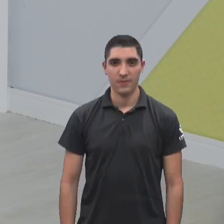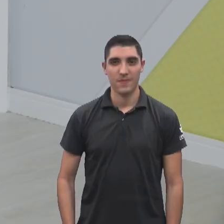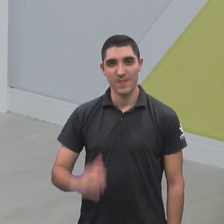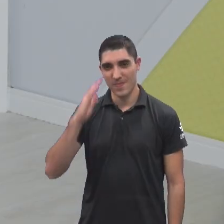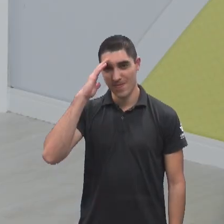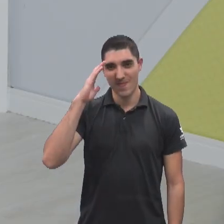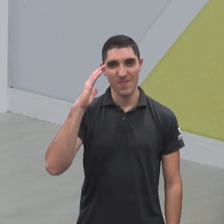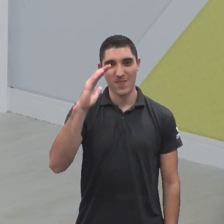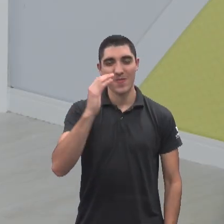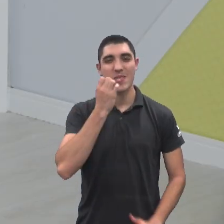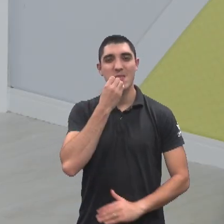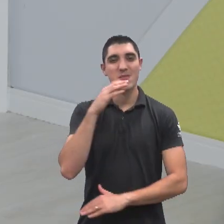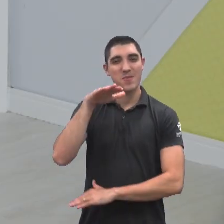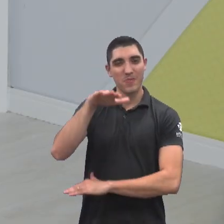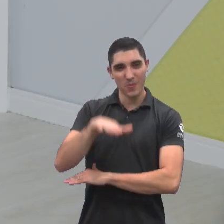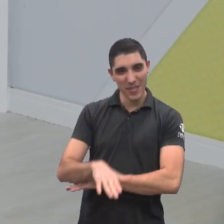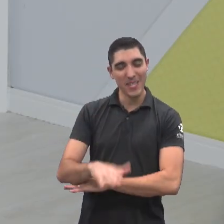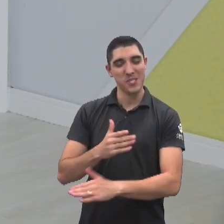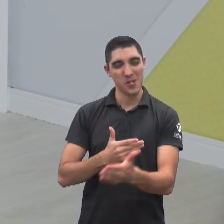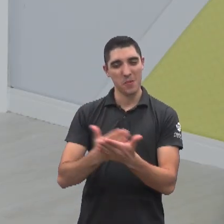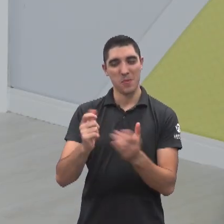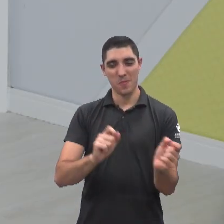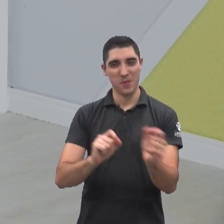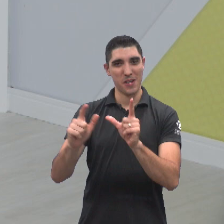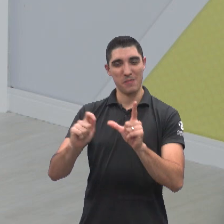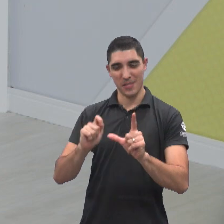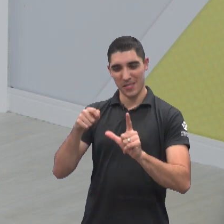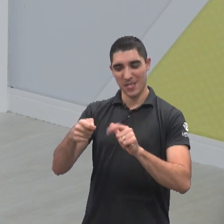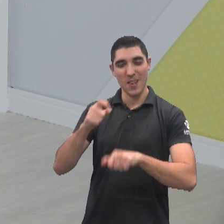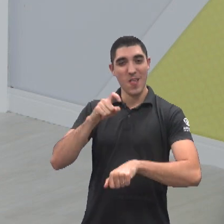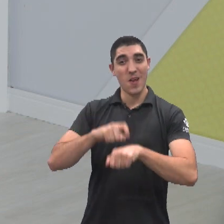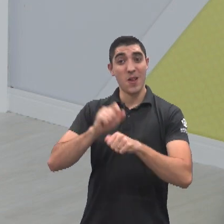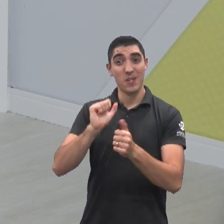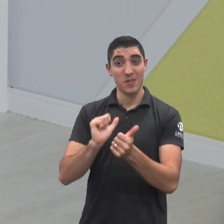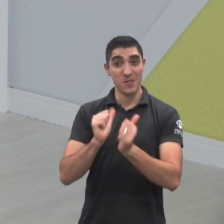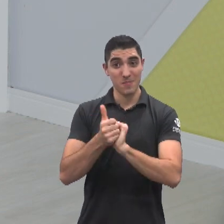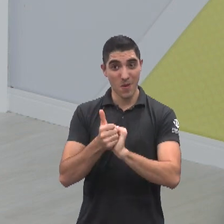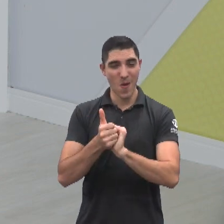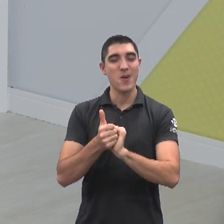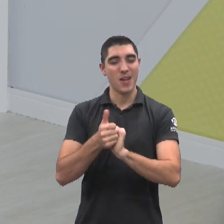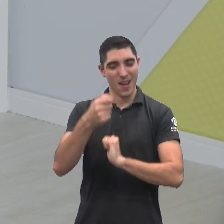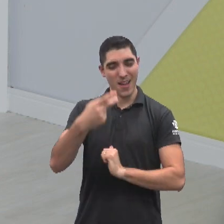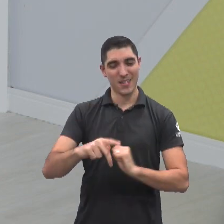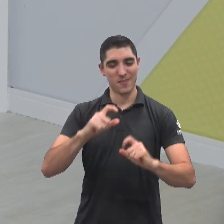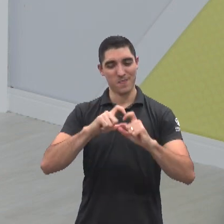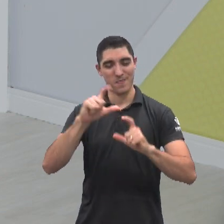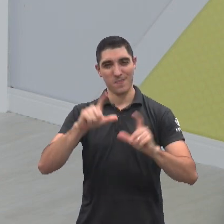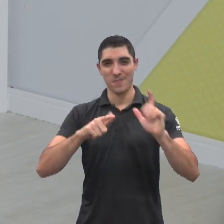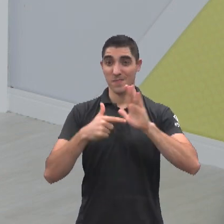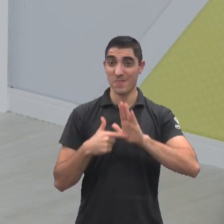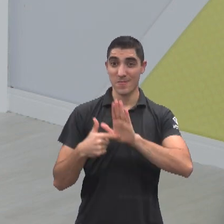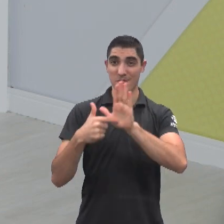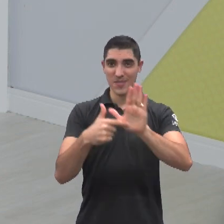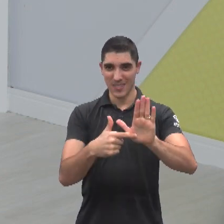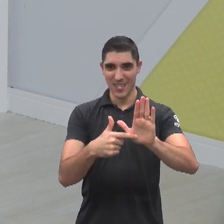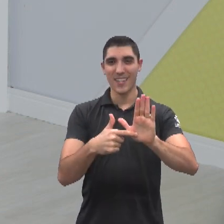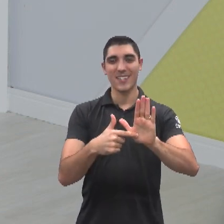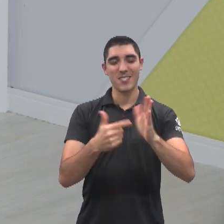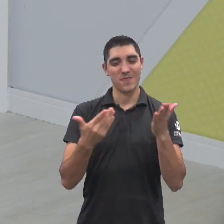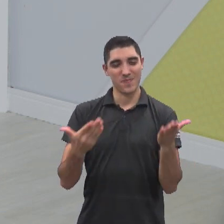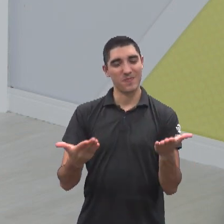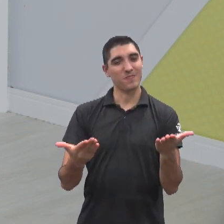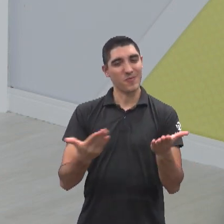Fala galera, uma boa tarde para você. Está começando o programa Hora do Esporte aqui na tela da TV Câmara de São José dos